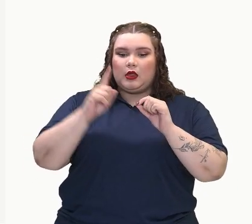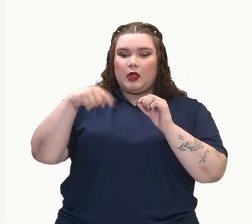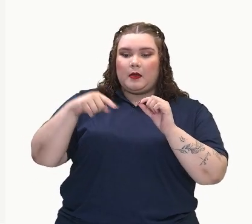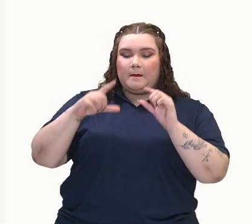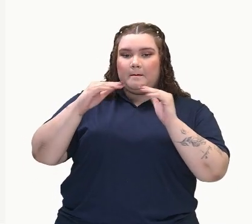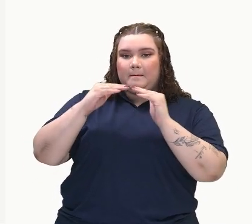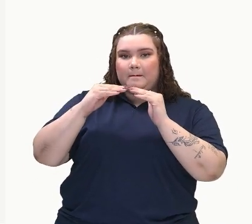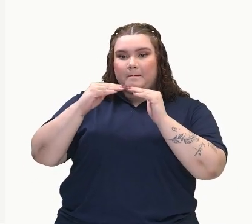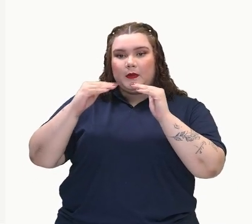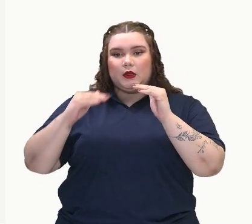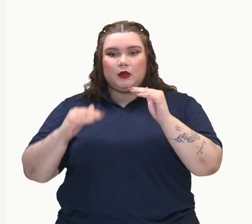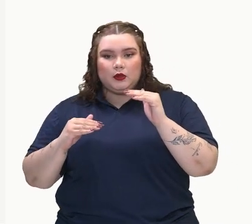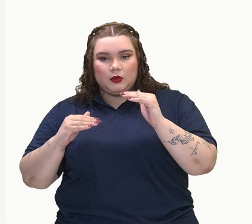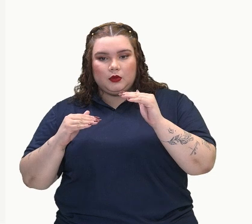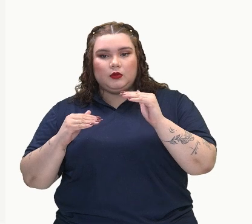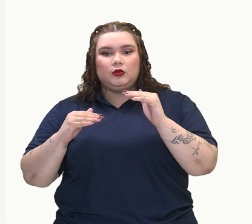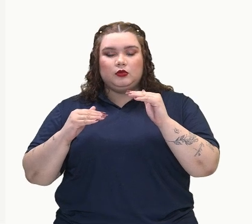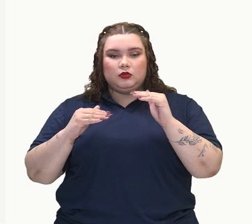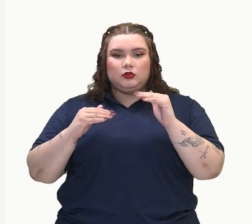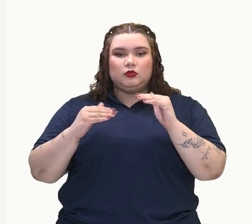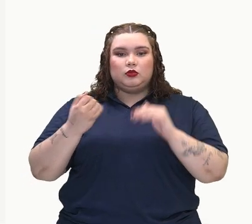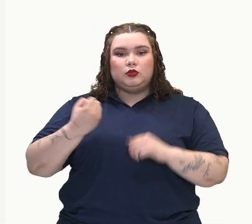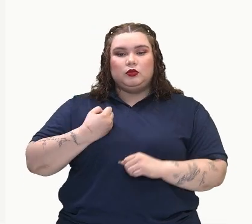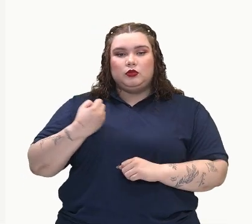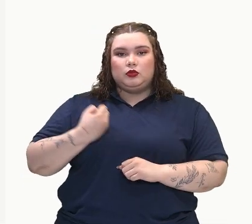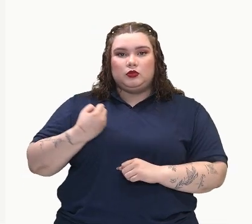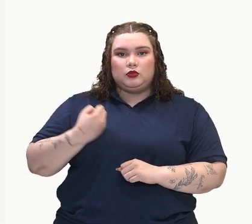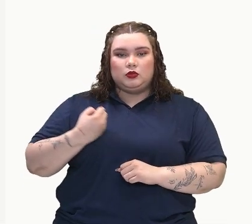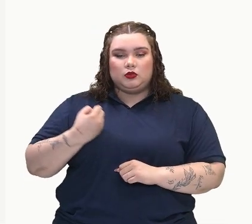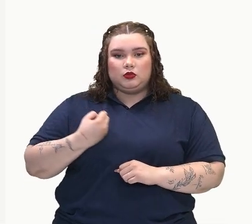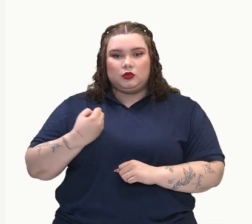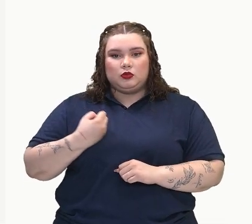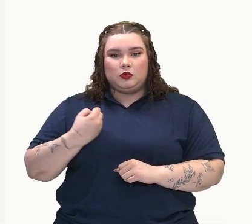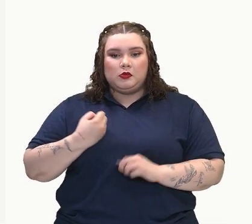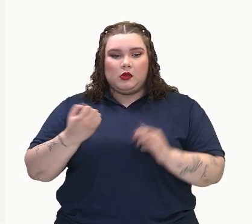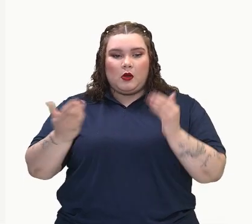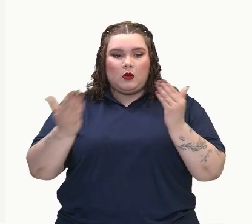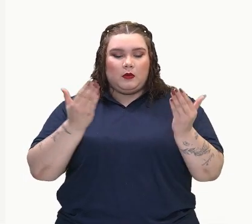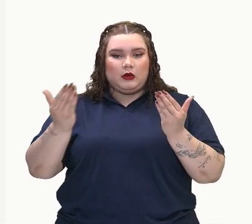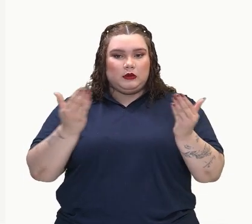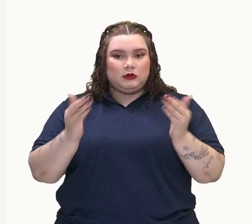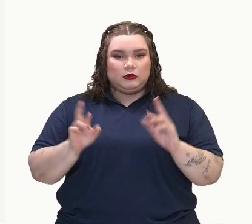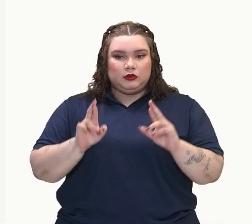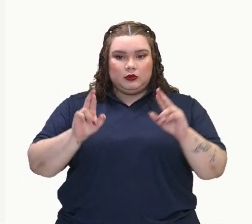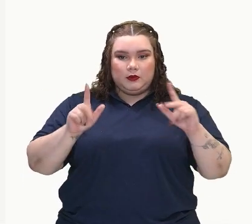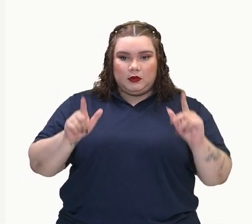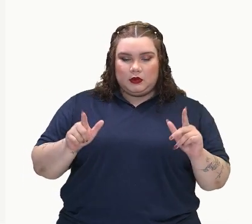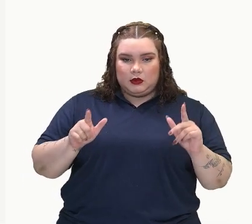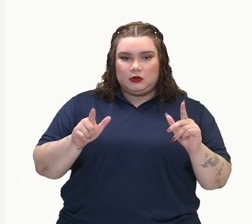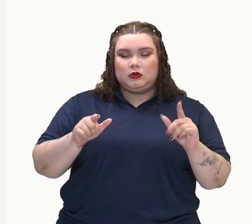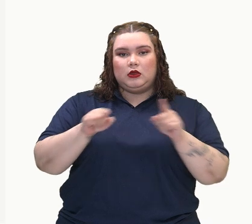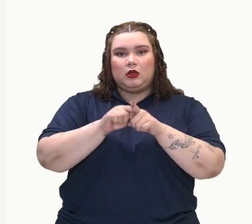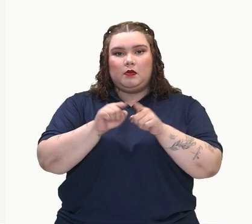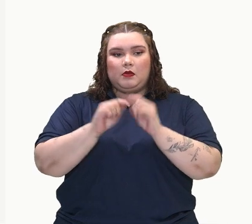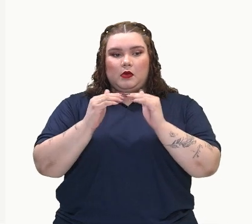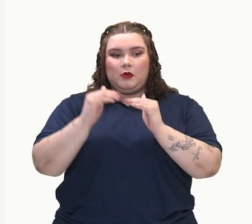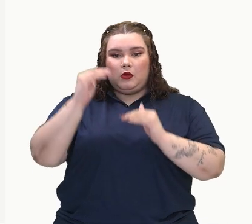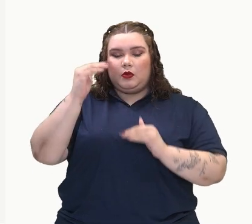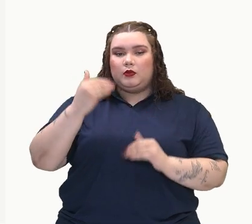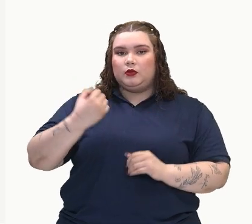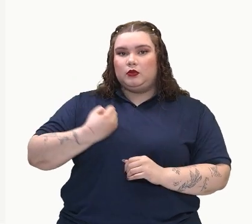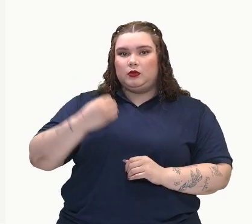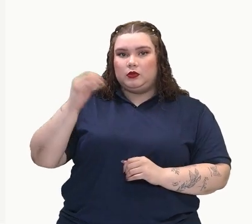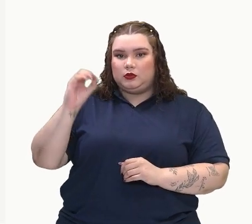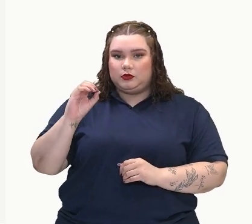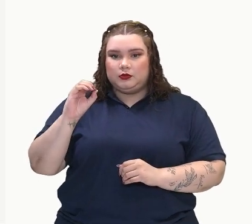né? Deve ser menor que a diferença entre os seus raios, maior que zero.